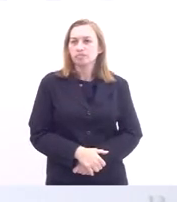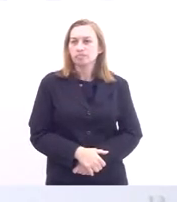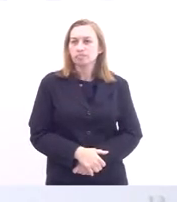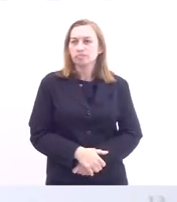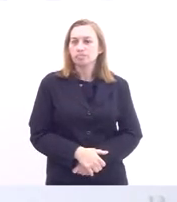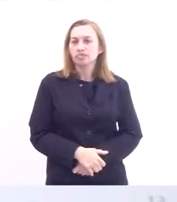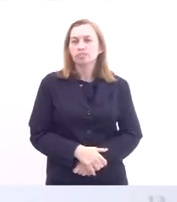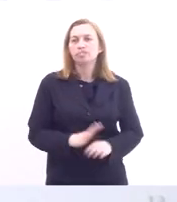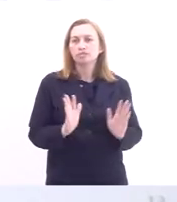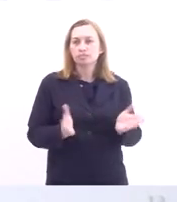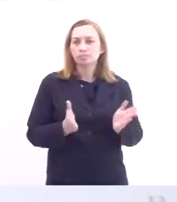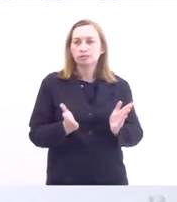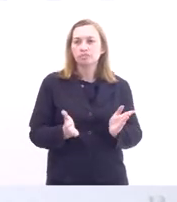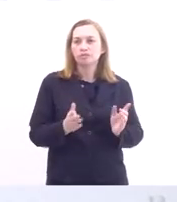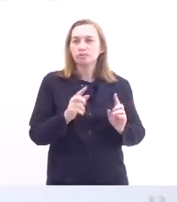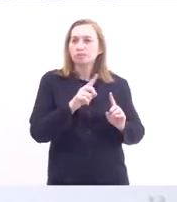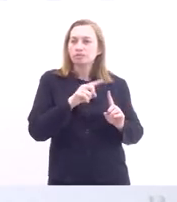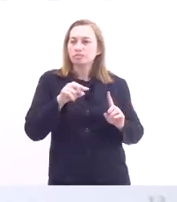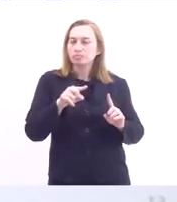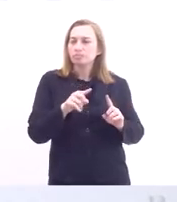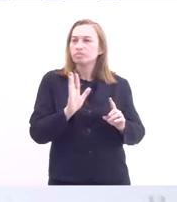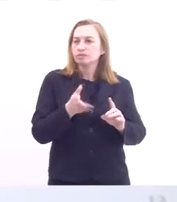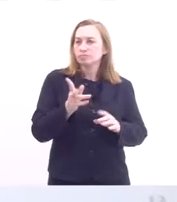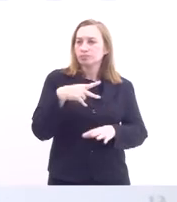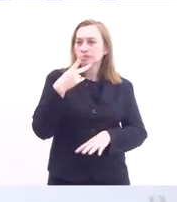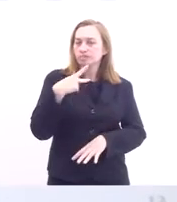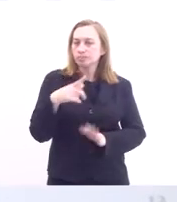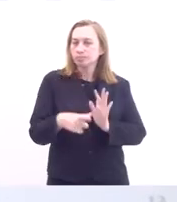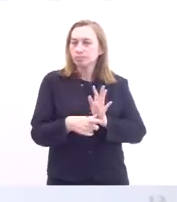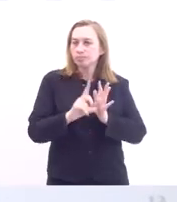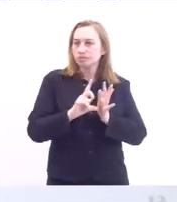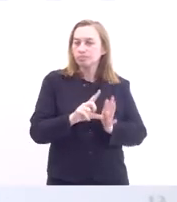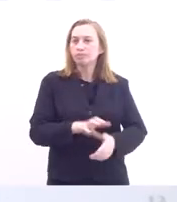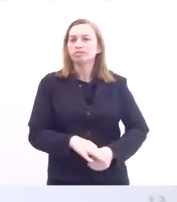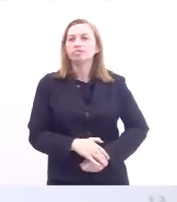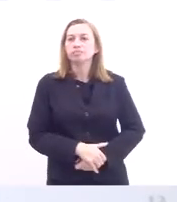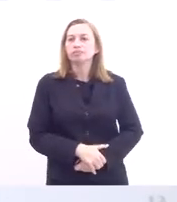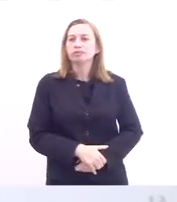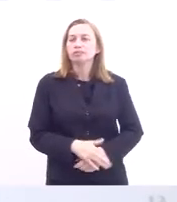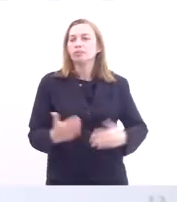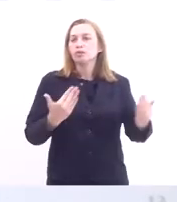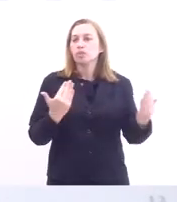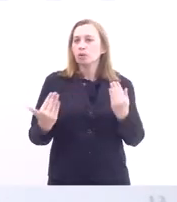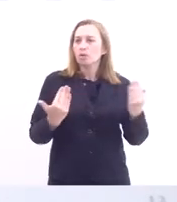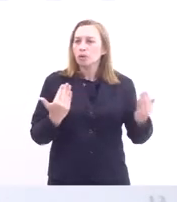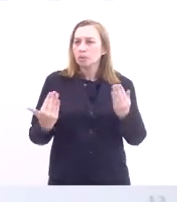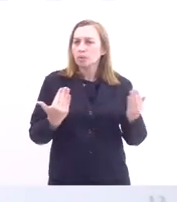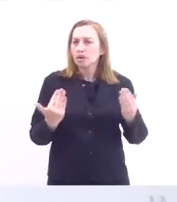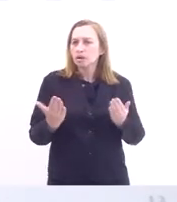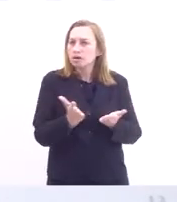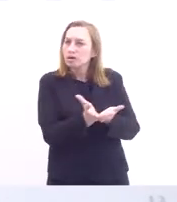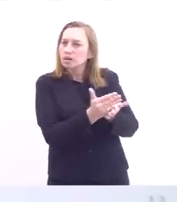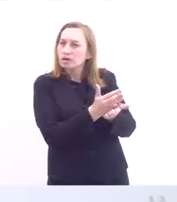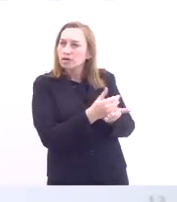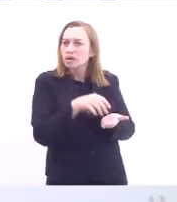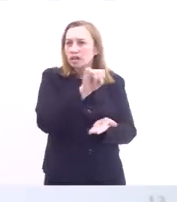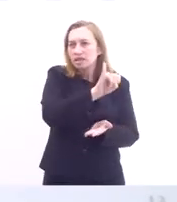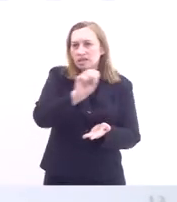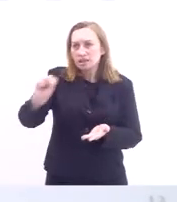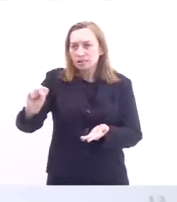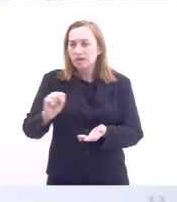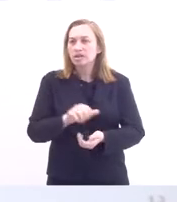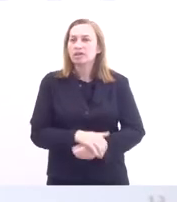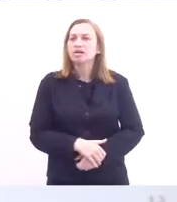2021. Agora, sobre o gráfico que eu havia comentado, a gente, quando compara com a arrecadação de ICMS com